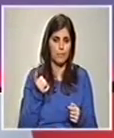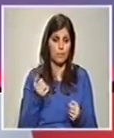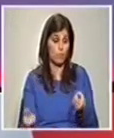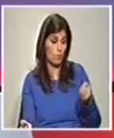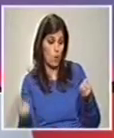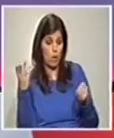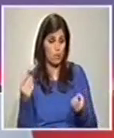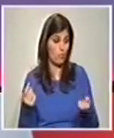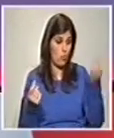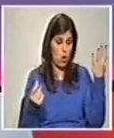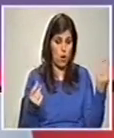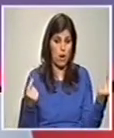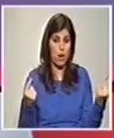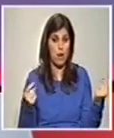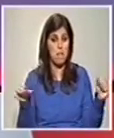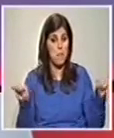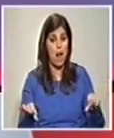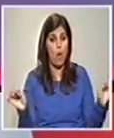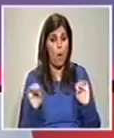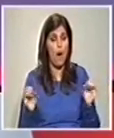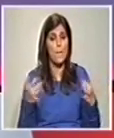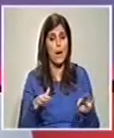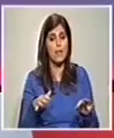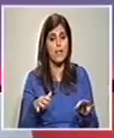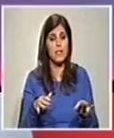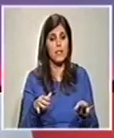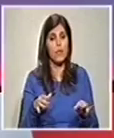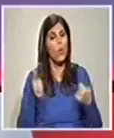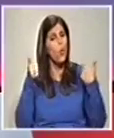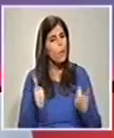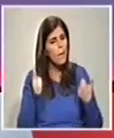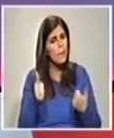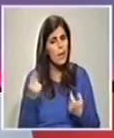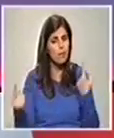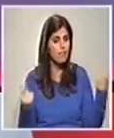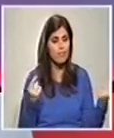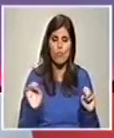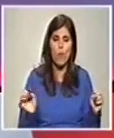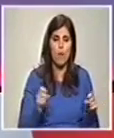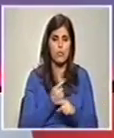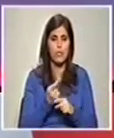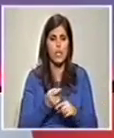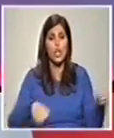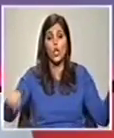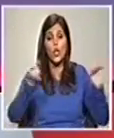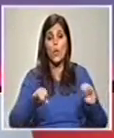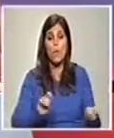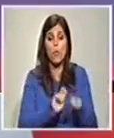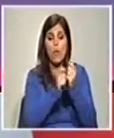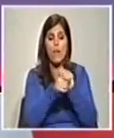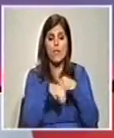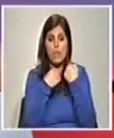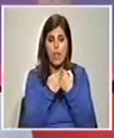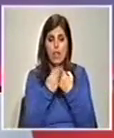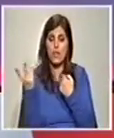é má, mas nenhuma das duas é absolutamente correta, porque nenhuma das duas transformava a sociedade. Ambas